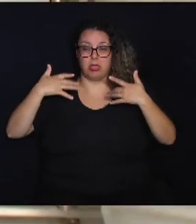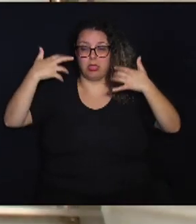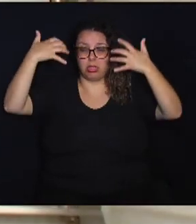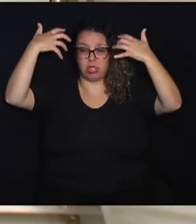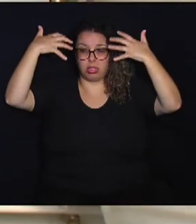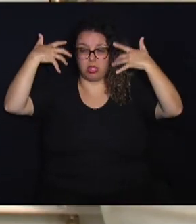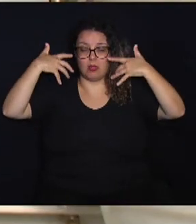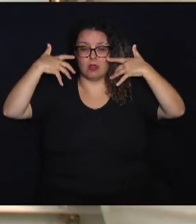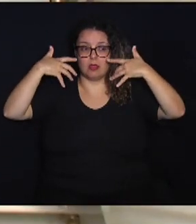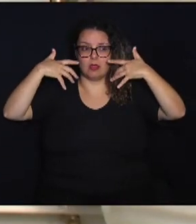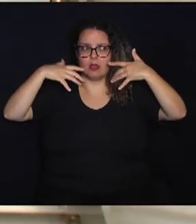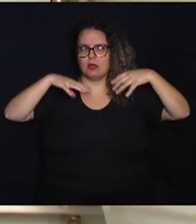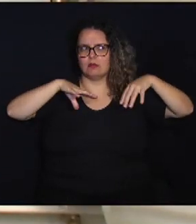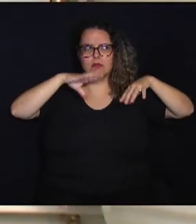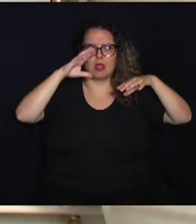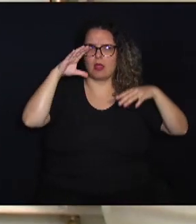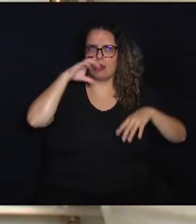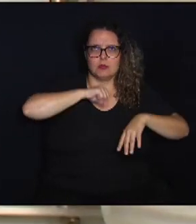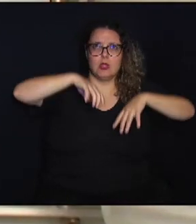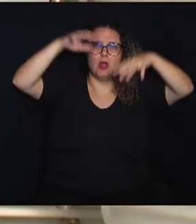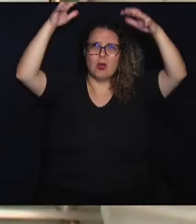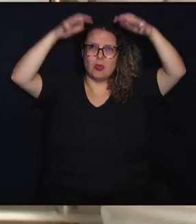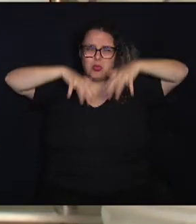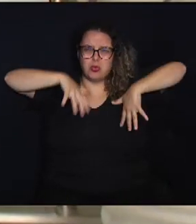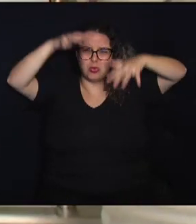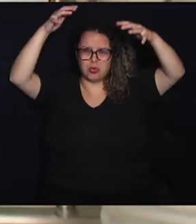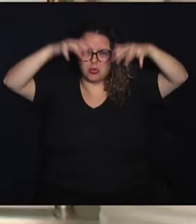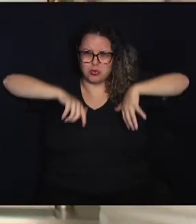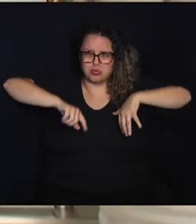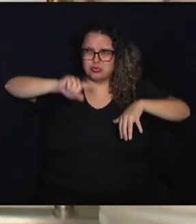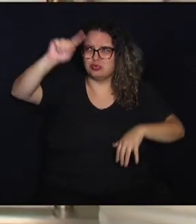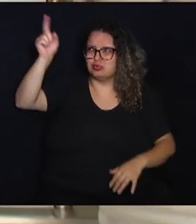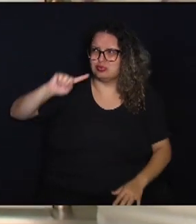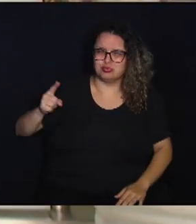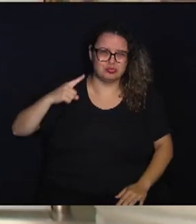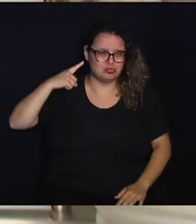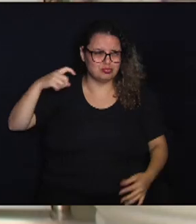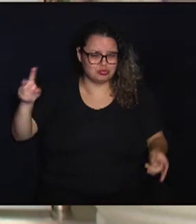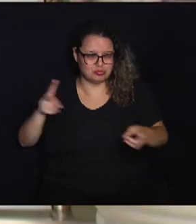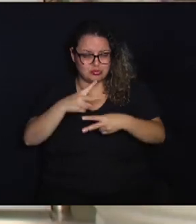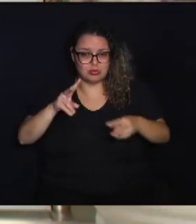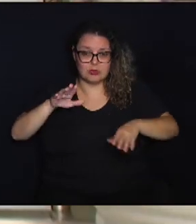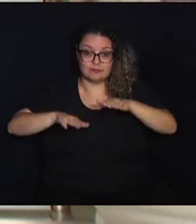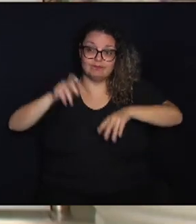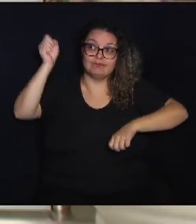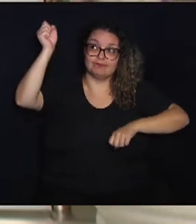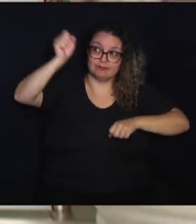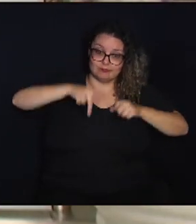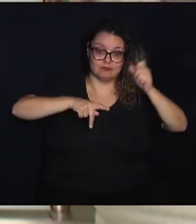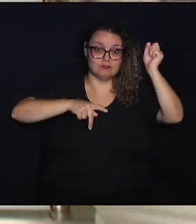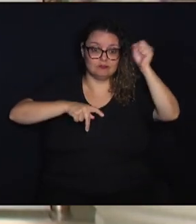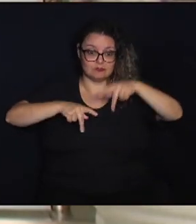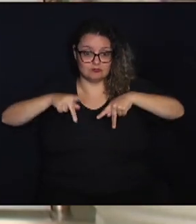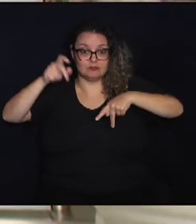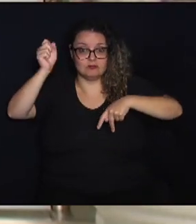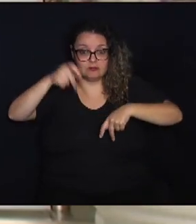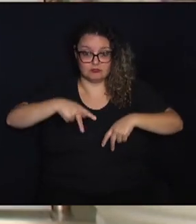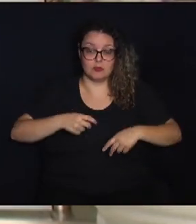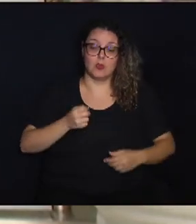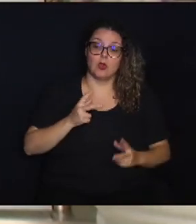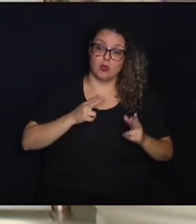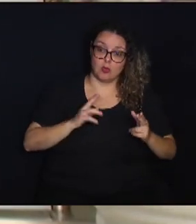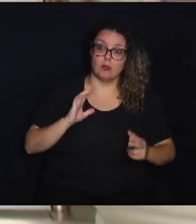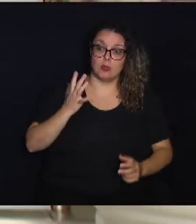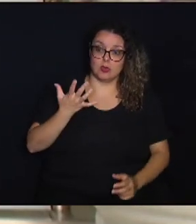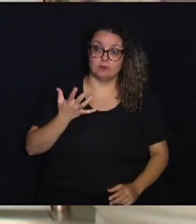uma chuva, um temporal, uma tempestade e às vezes até granizo, como tem acontecido. Então é uma